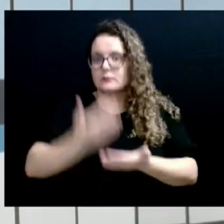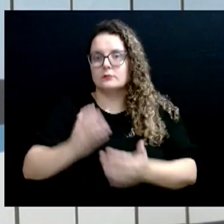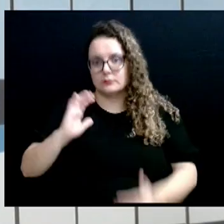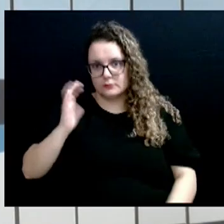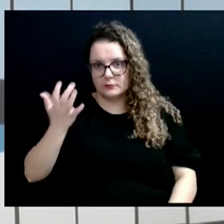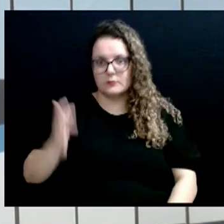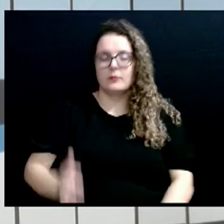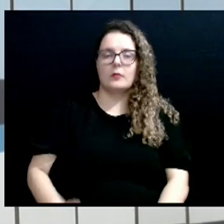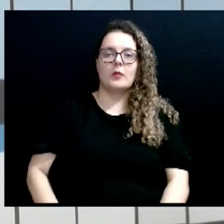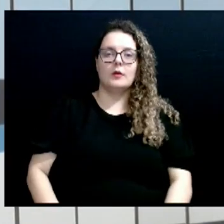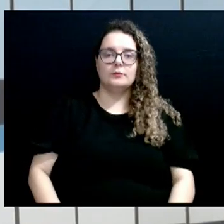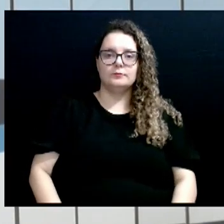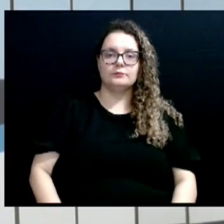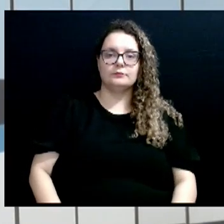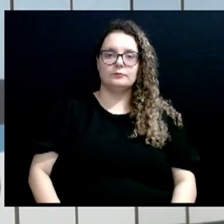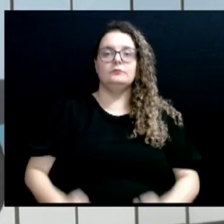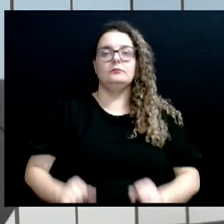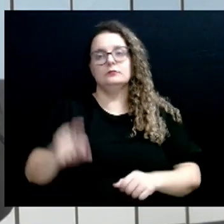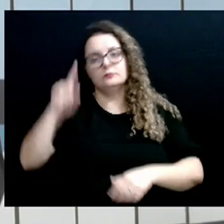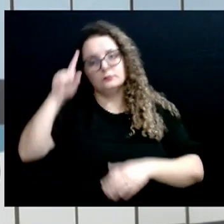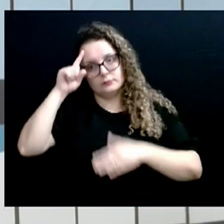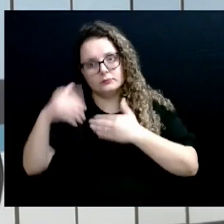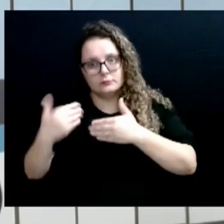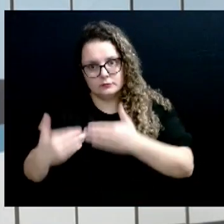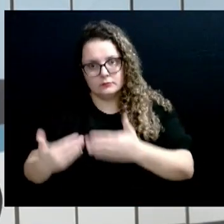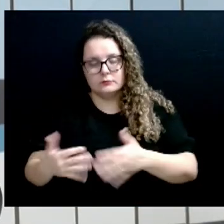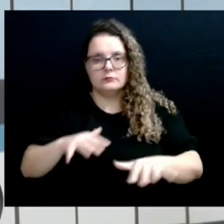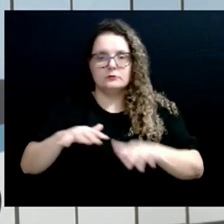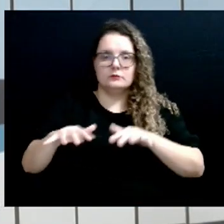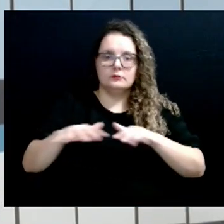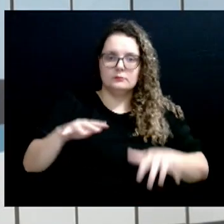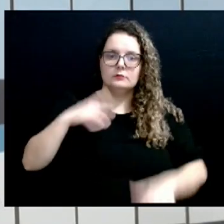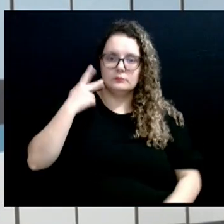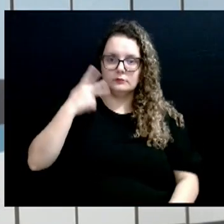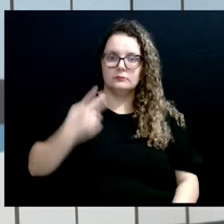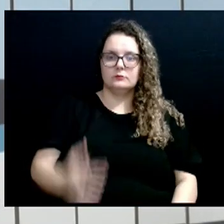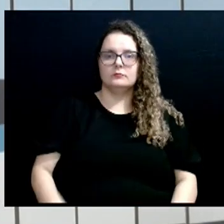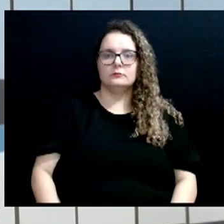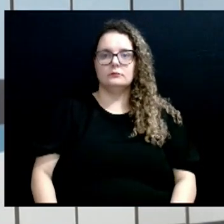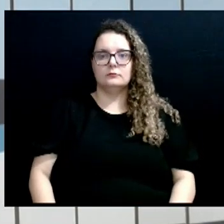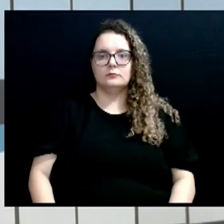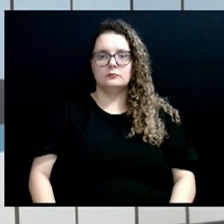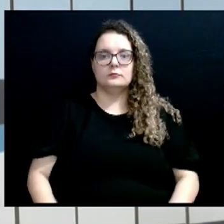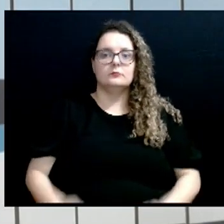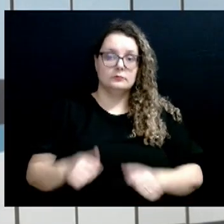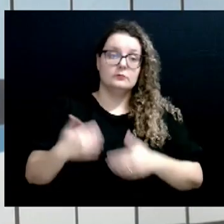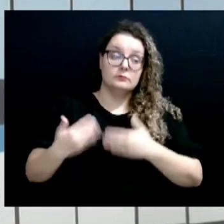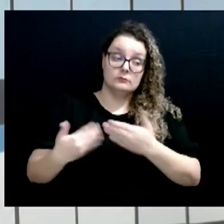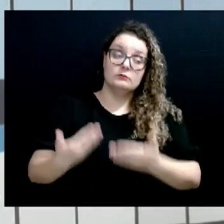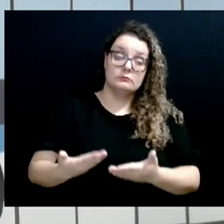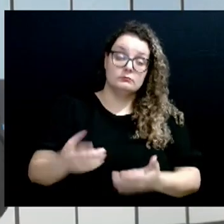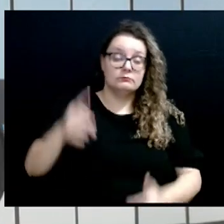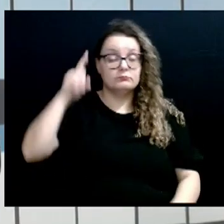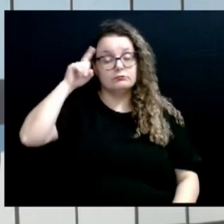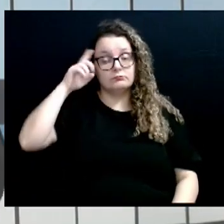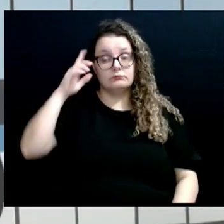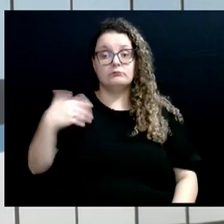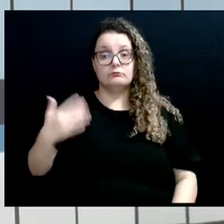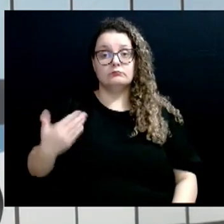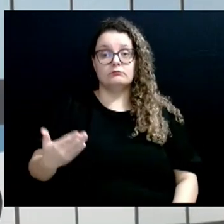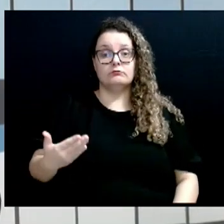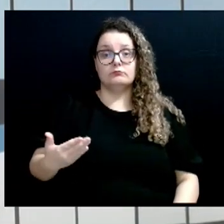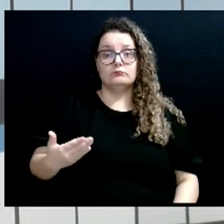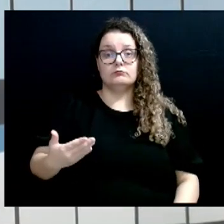deve ser colocado em prática pelas movimentações políticas, né? Isso deve ser colocado em prática. Vão ver que vão gerar um